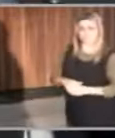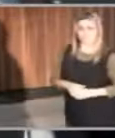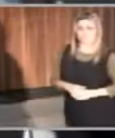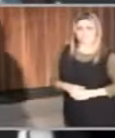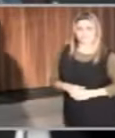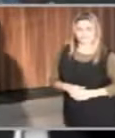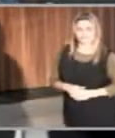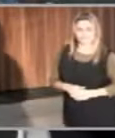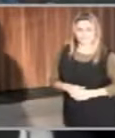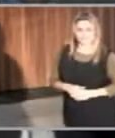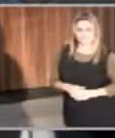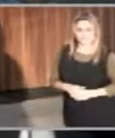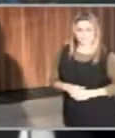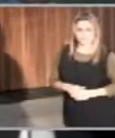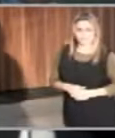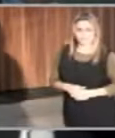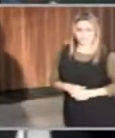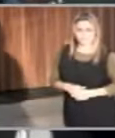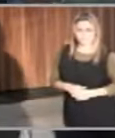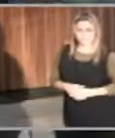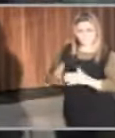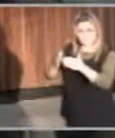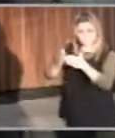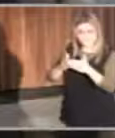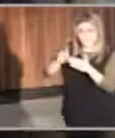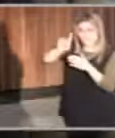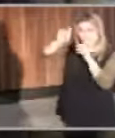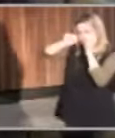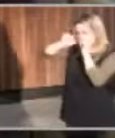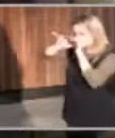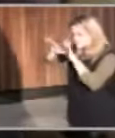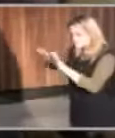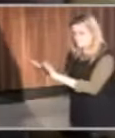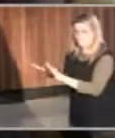benção de Deus pede a benção de Deus